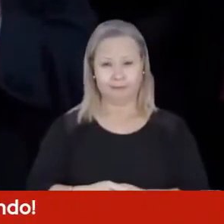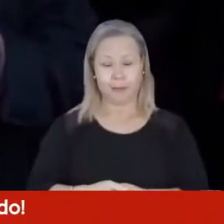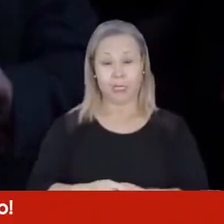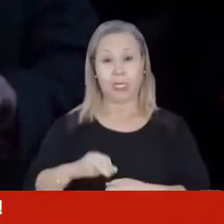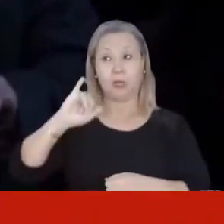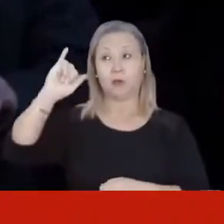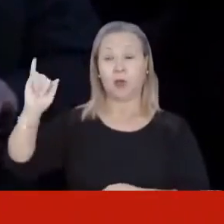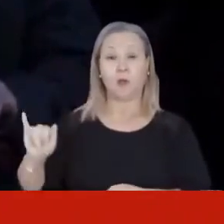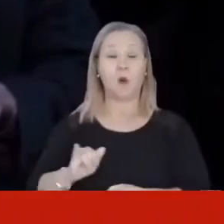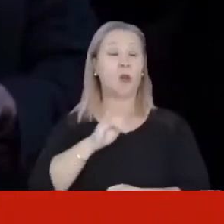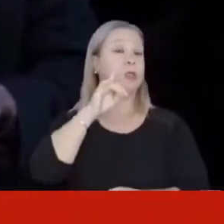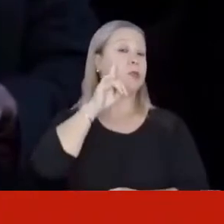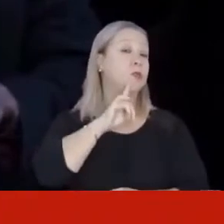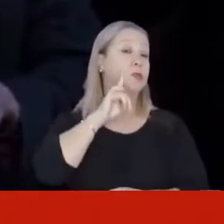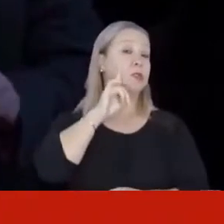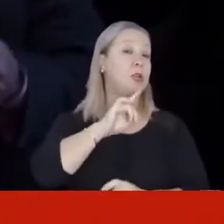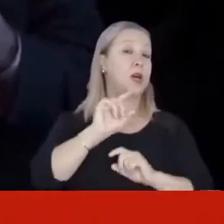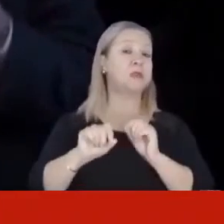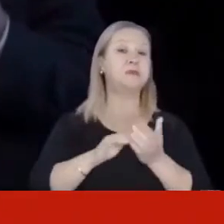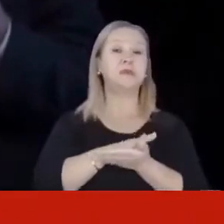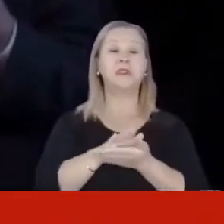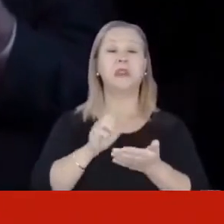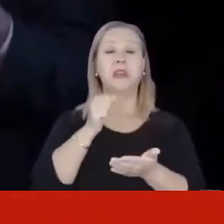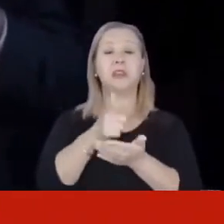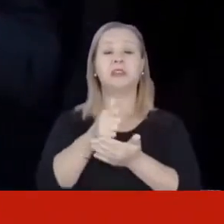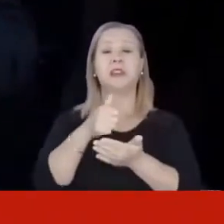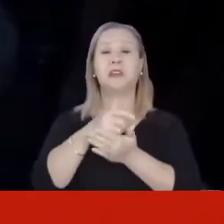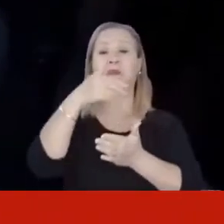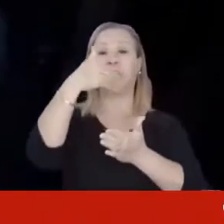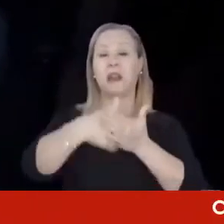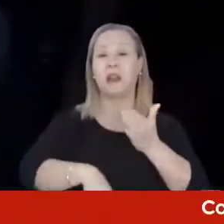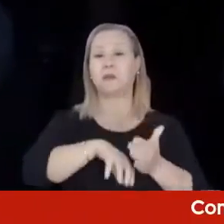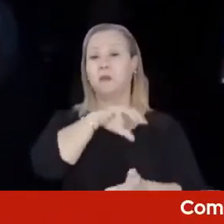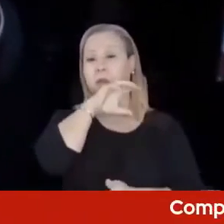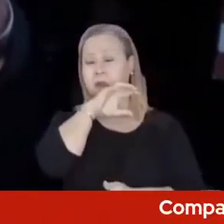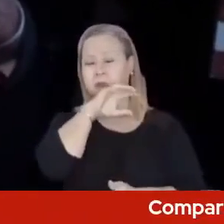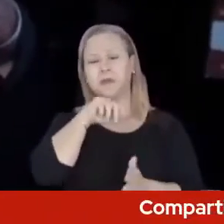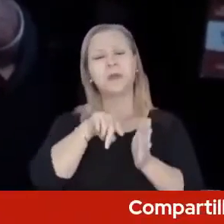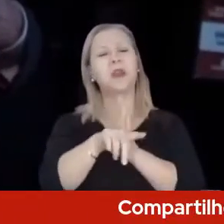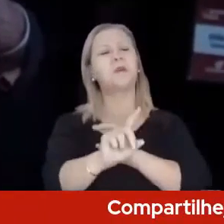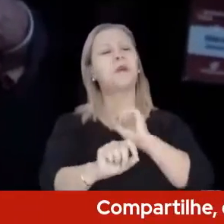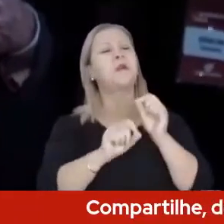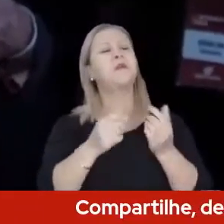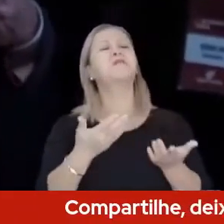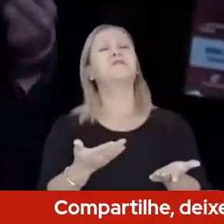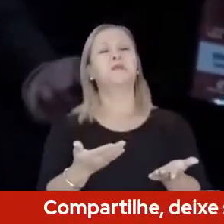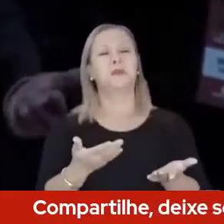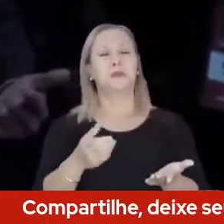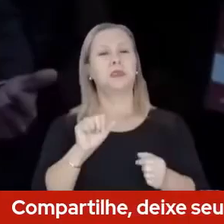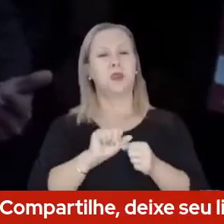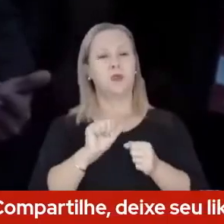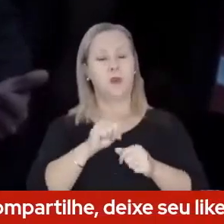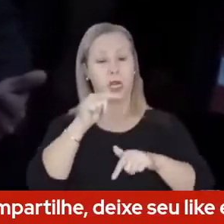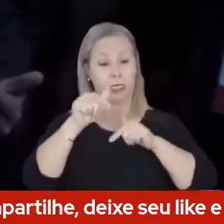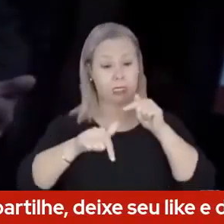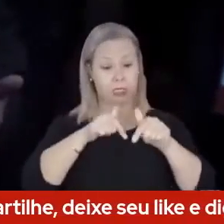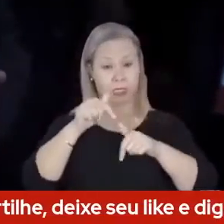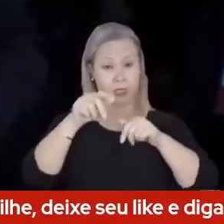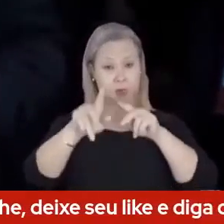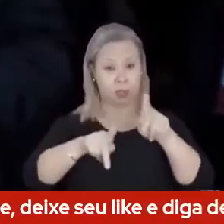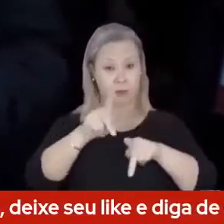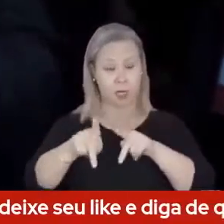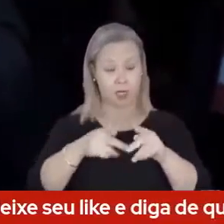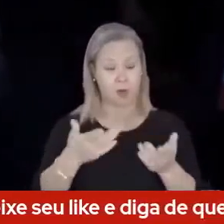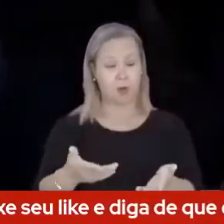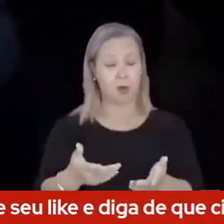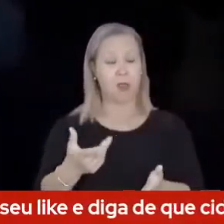Unidos sem pagar imposto. A pergunta que eu faço é o seguinte: se os trabalhadores ganham reais, se